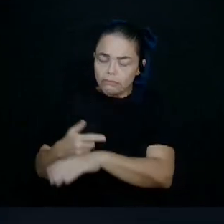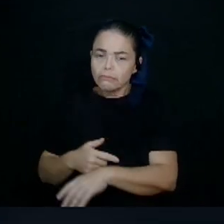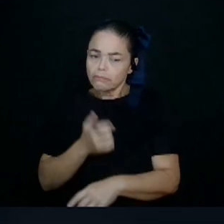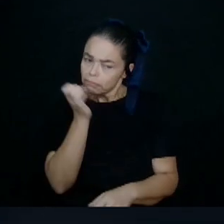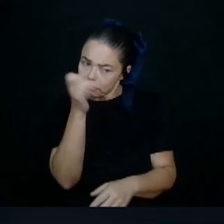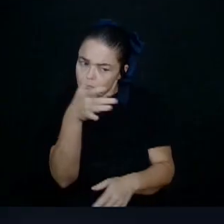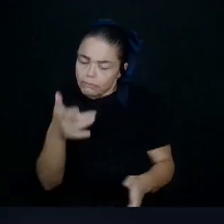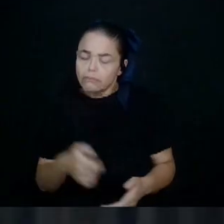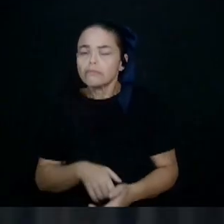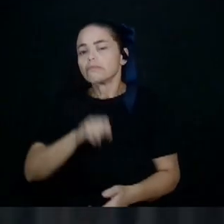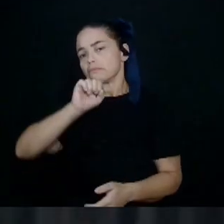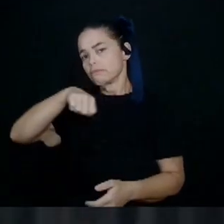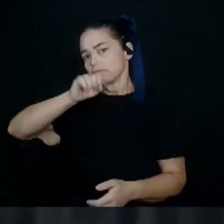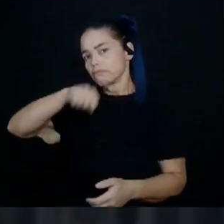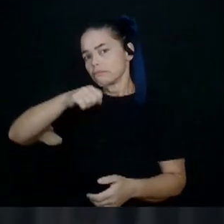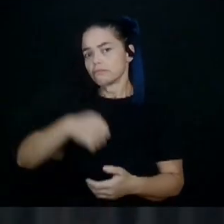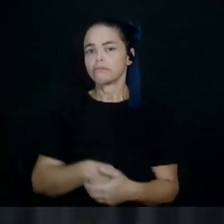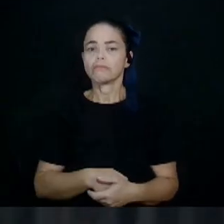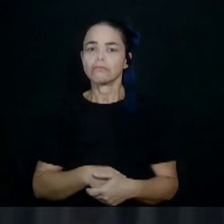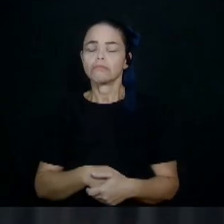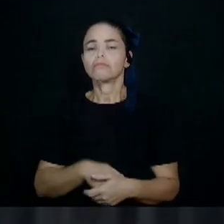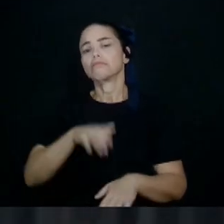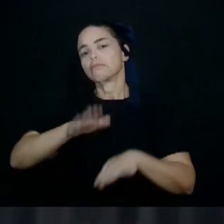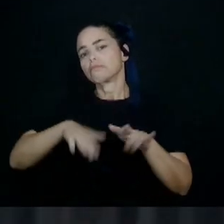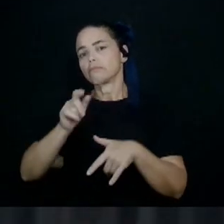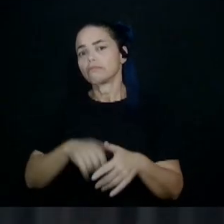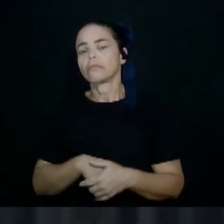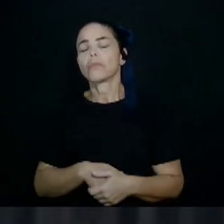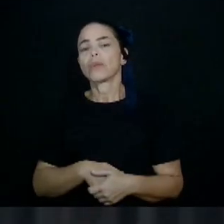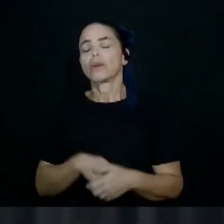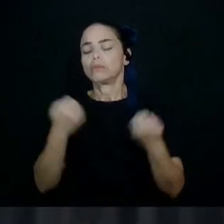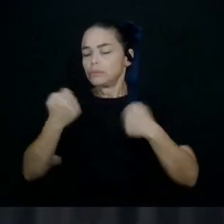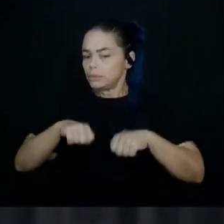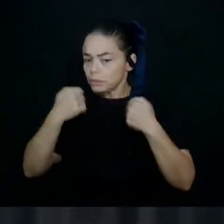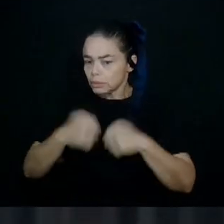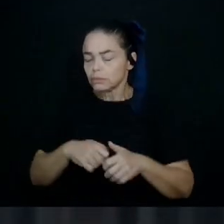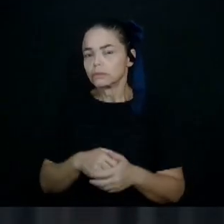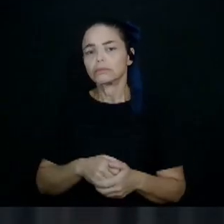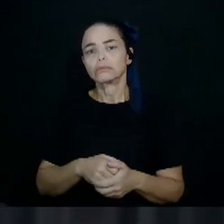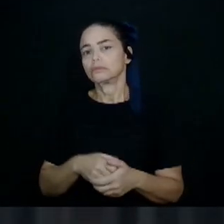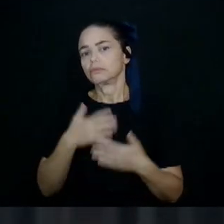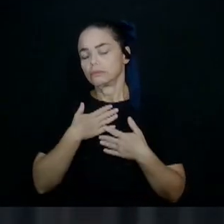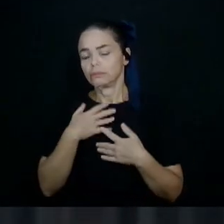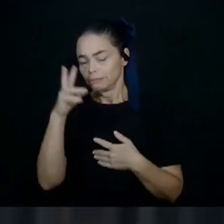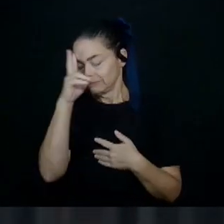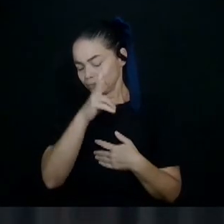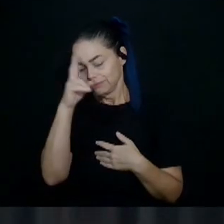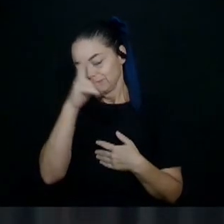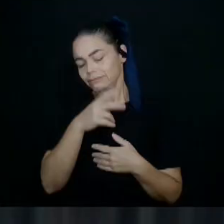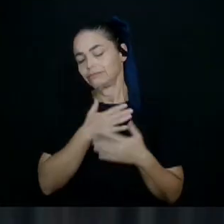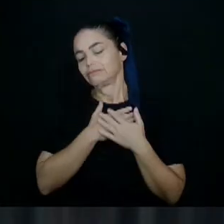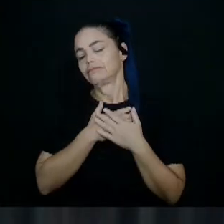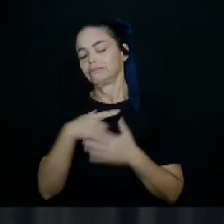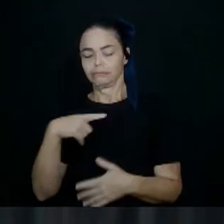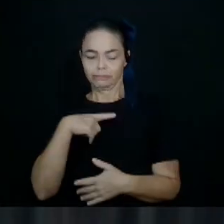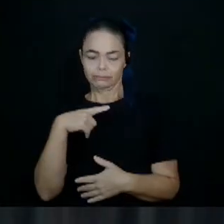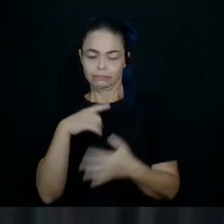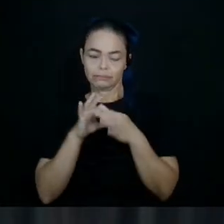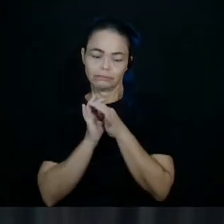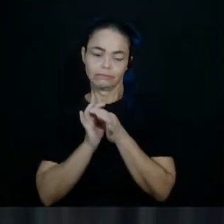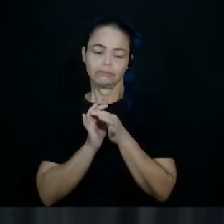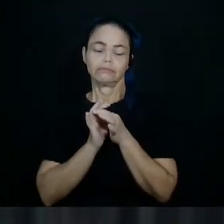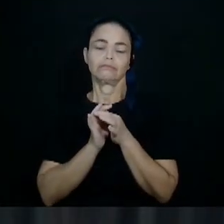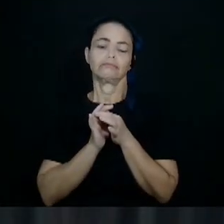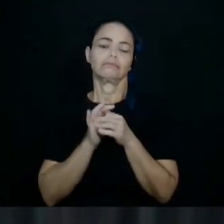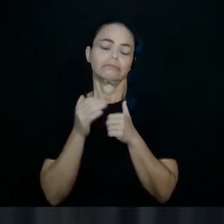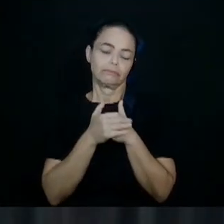Sim, sim. Às vezes é uma necessidade ali de, não, é uma memória, né? Eu tenho um vínculo afetivo, foi um sapato que